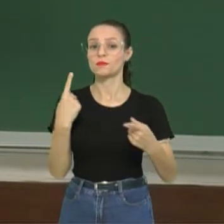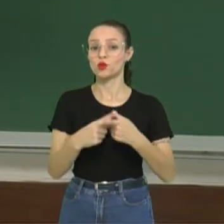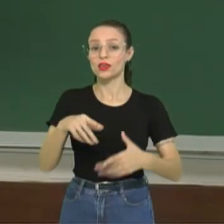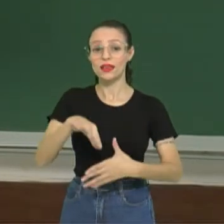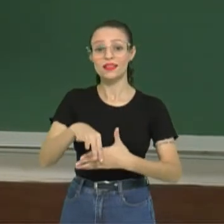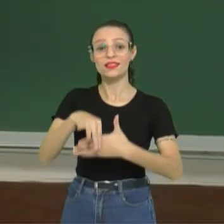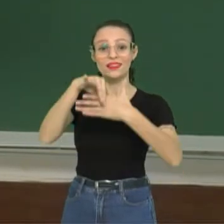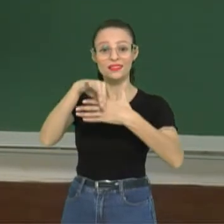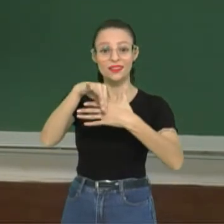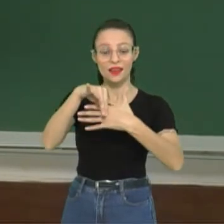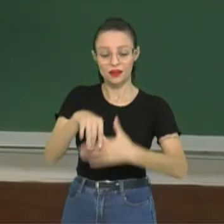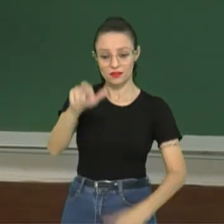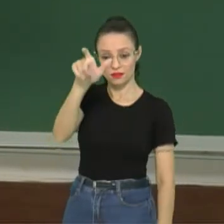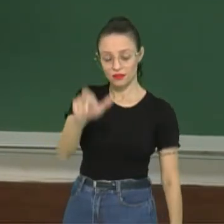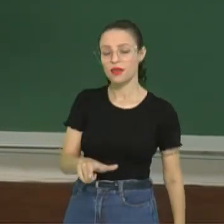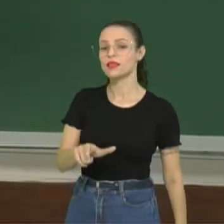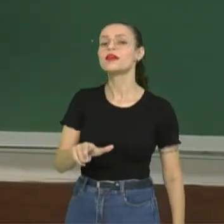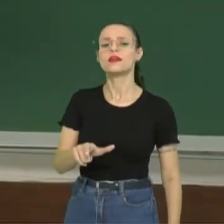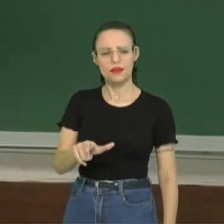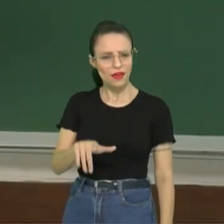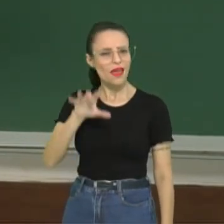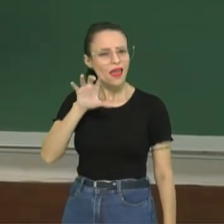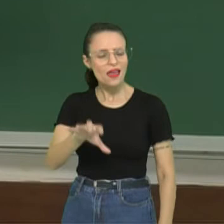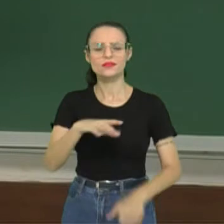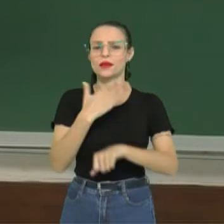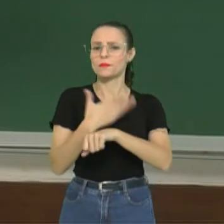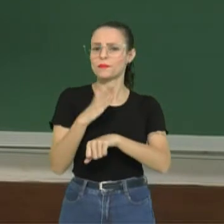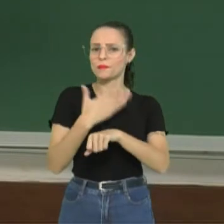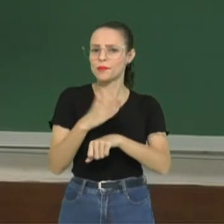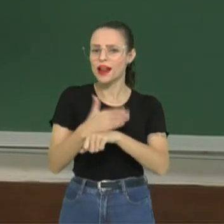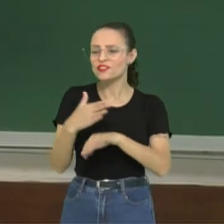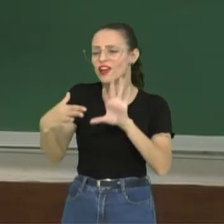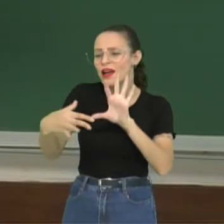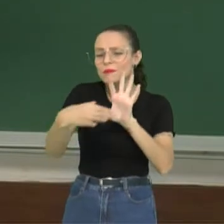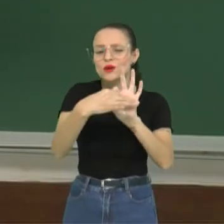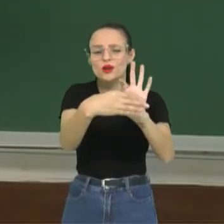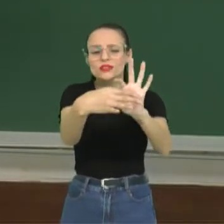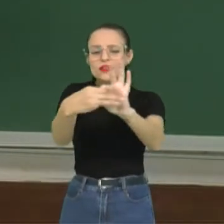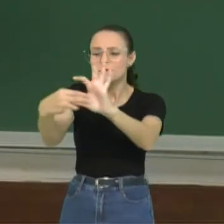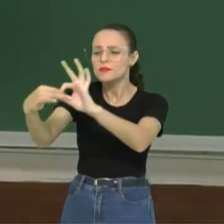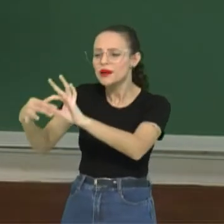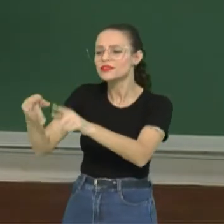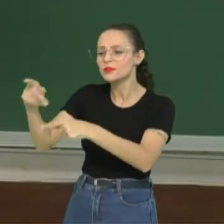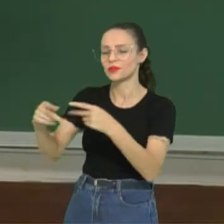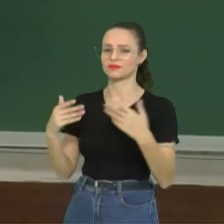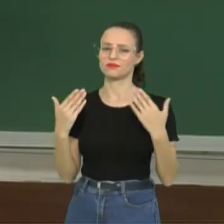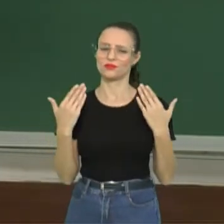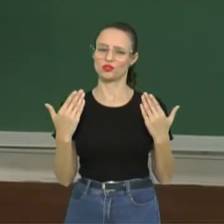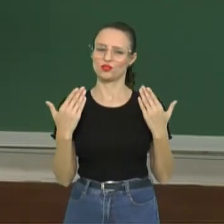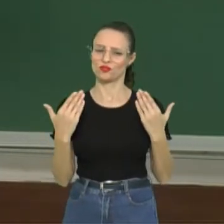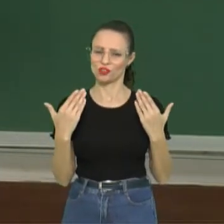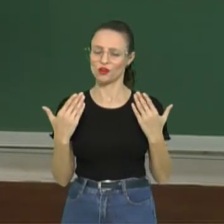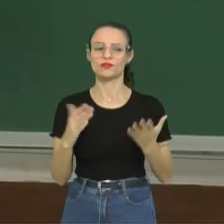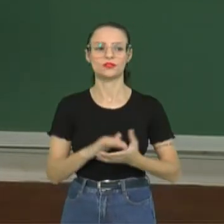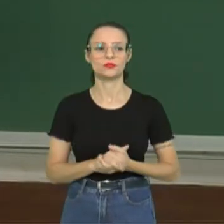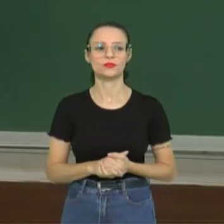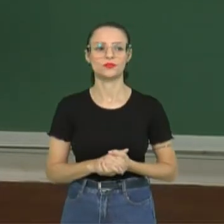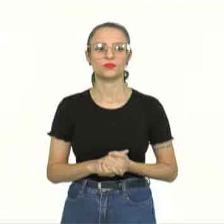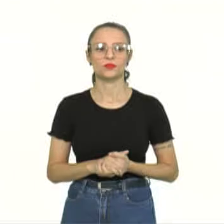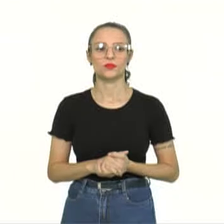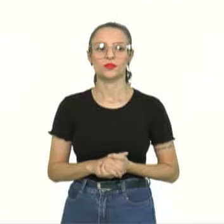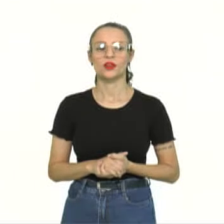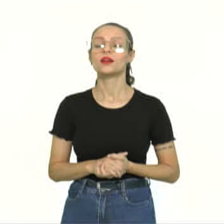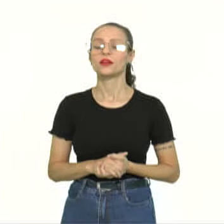os líderes tinham em geral essas práticas de aproximação duvidosa com a população